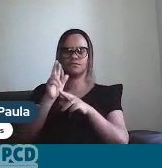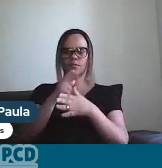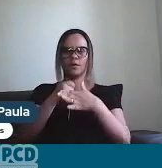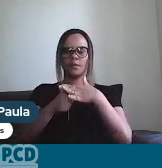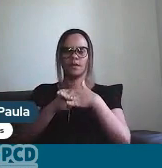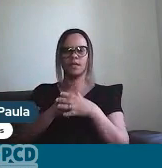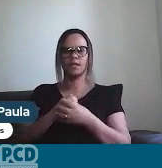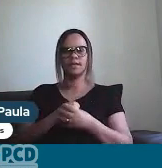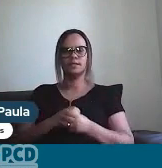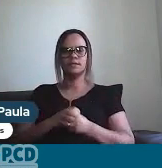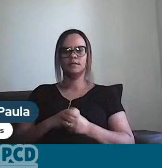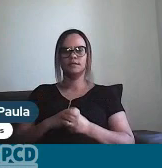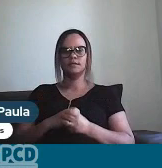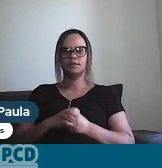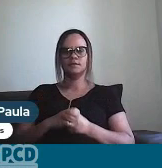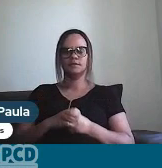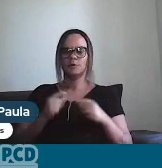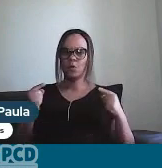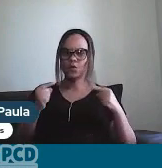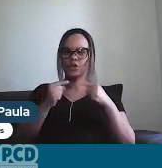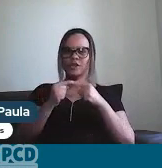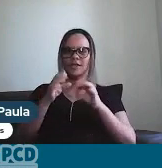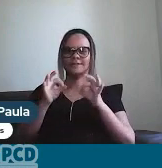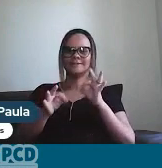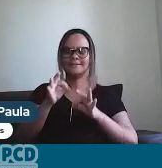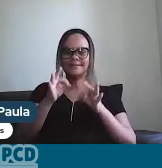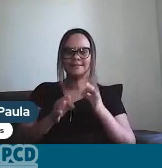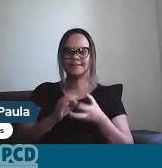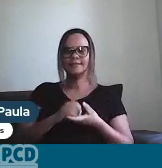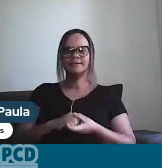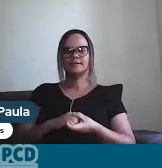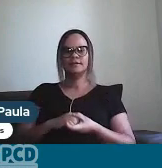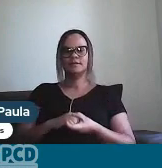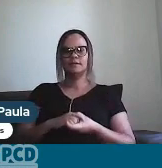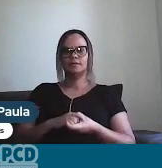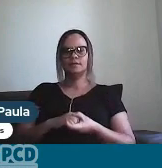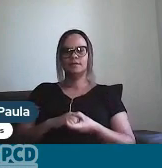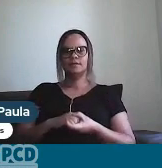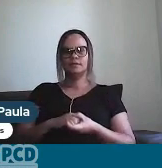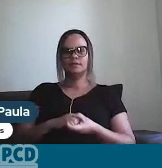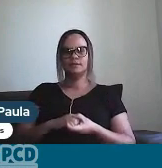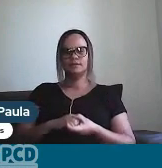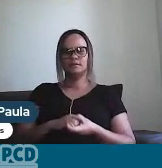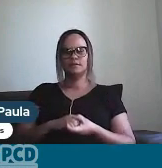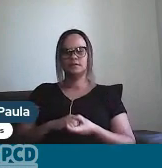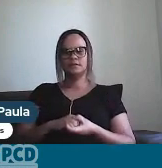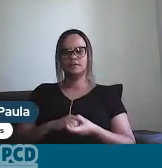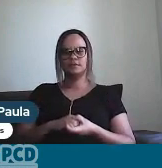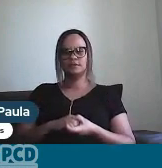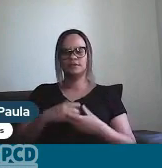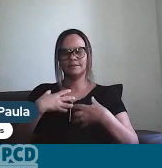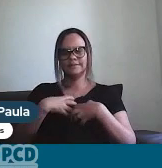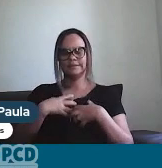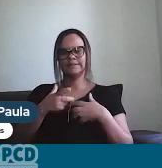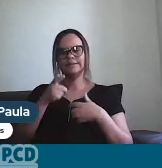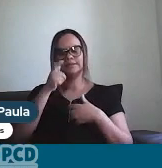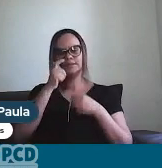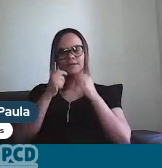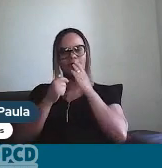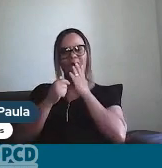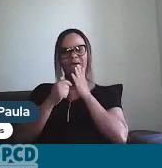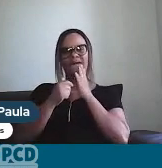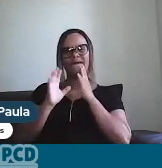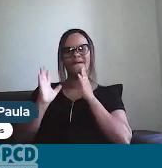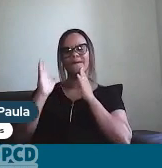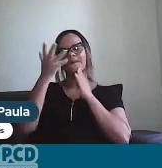né? E com coerência, com justiça, porque é esse o processo do instrumento. O instrumento foi construído de uma maneira muito interessante, não é para acontecer esse